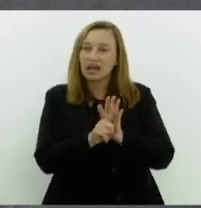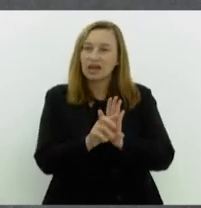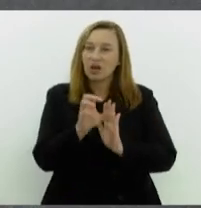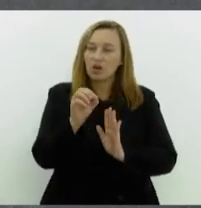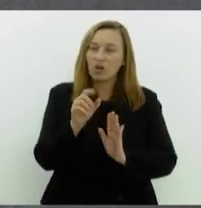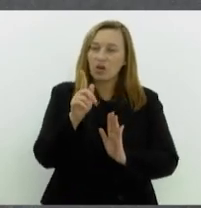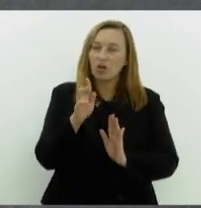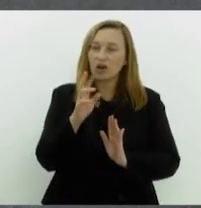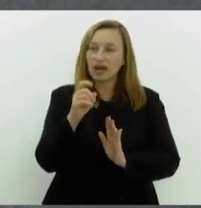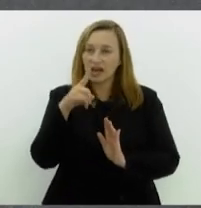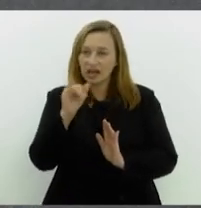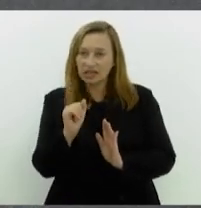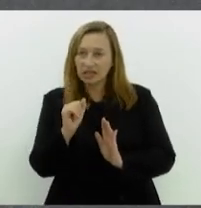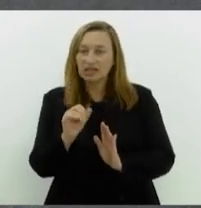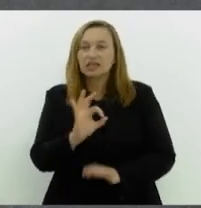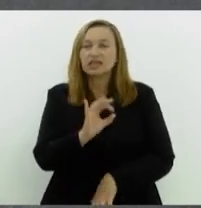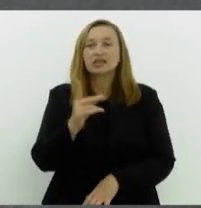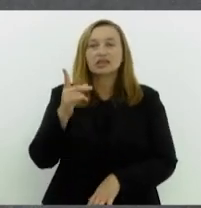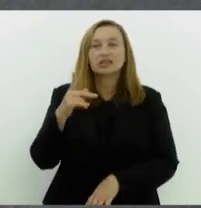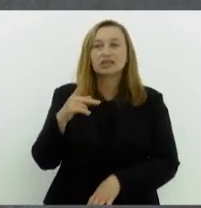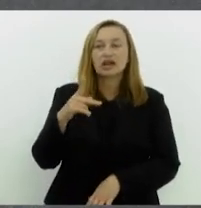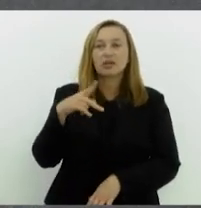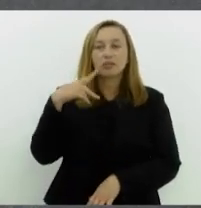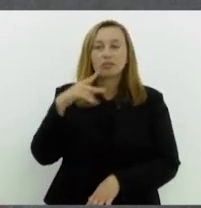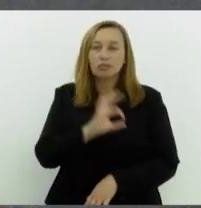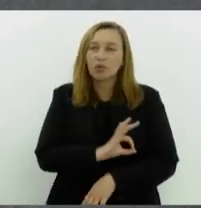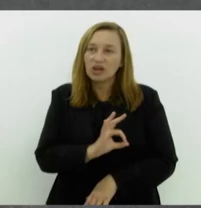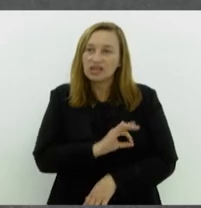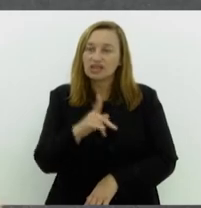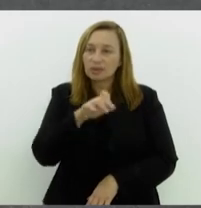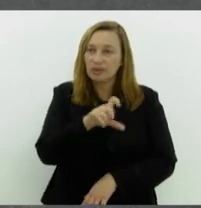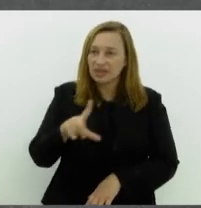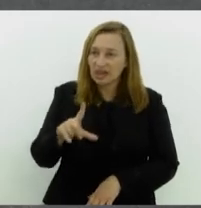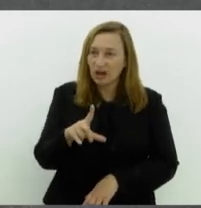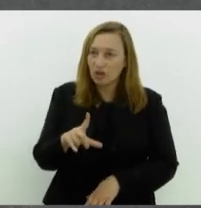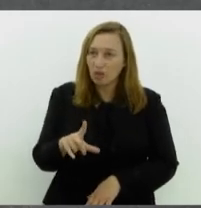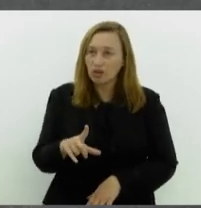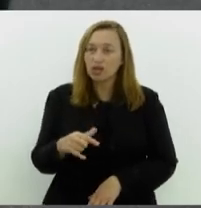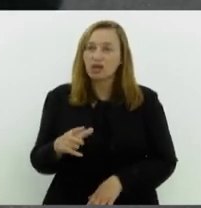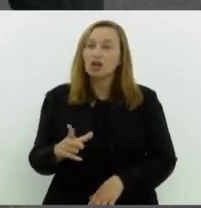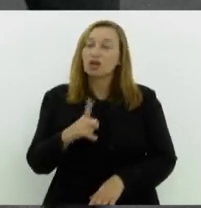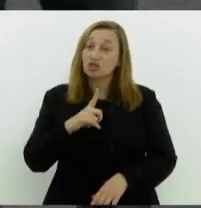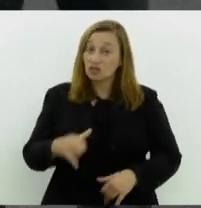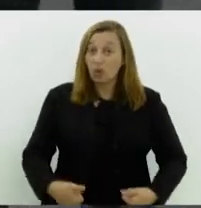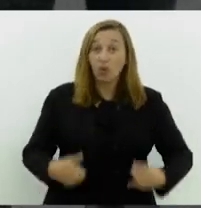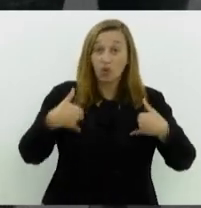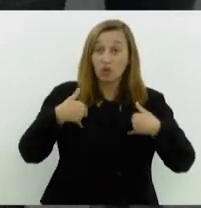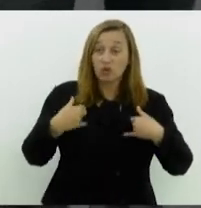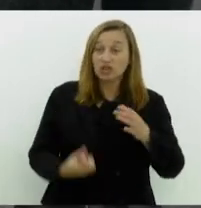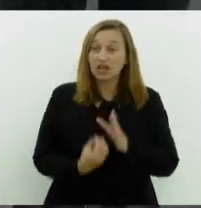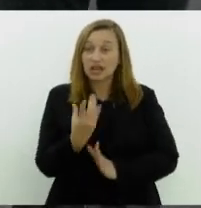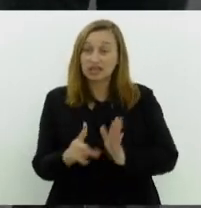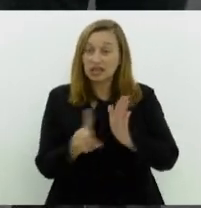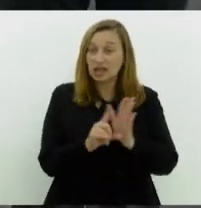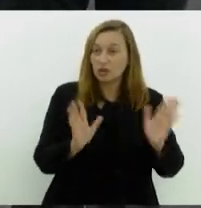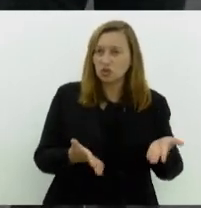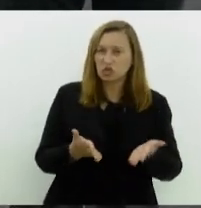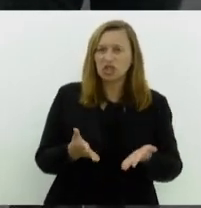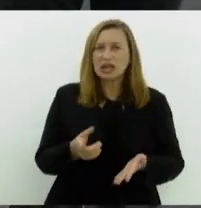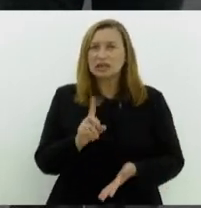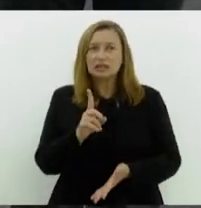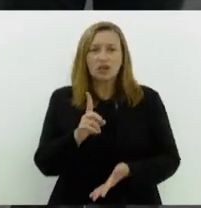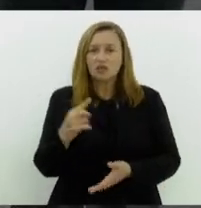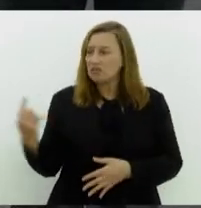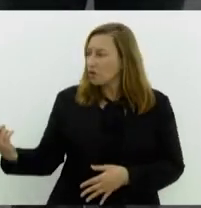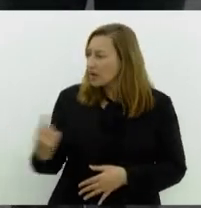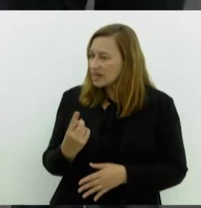que eu tive a honra de ter sido relator nessa casa, ela não ter tido a dignidade de, até hoje, ter sentado com nenhum deputado nessa